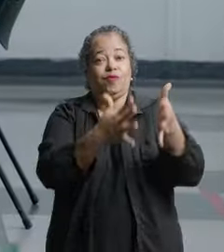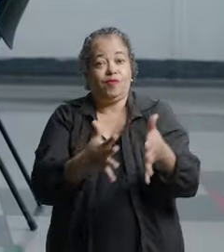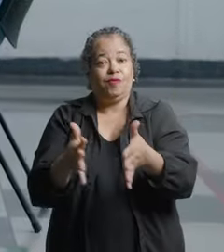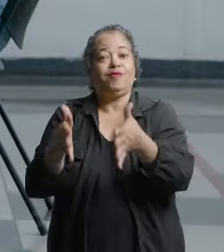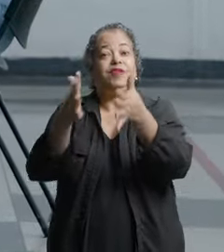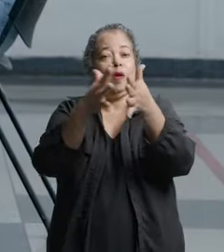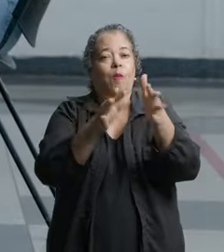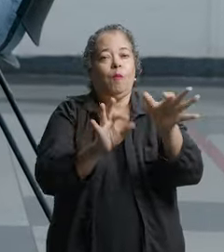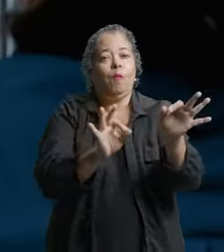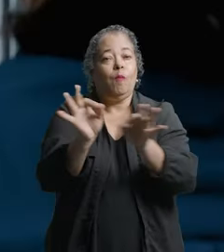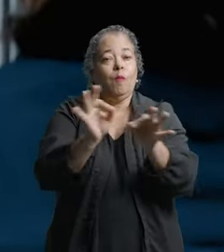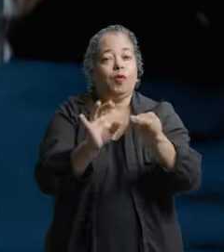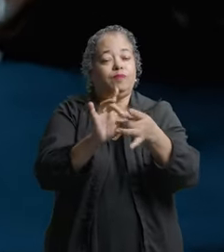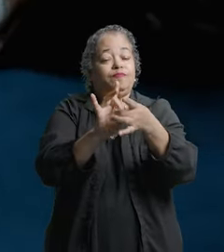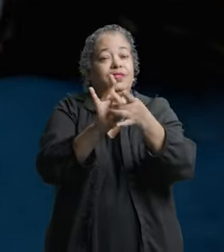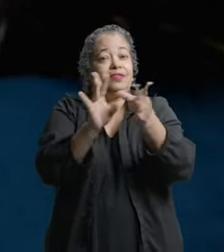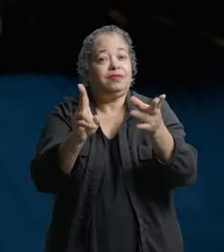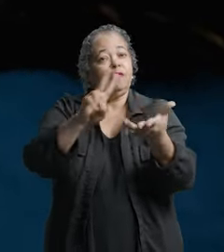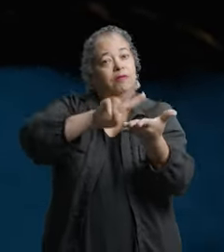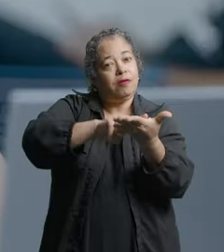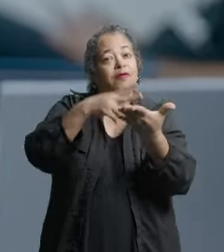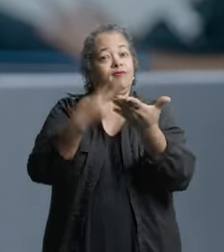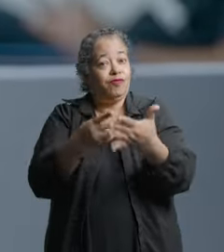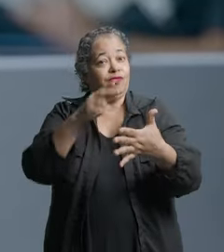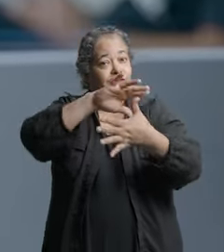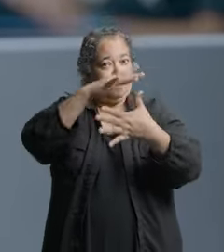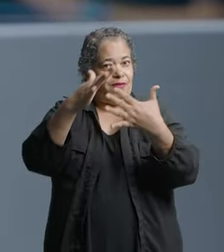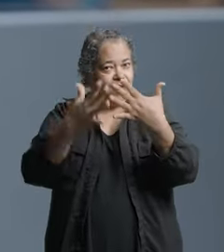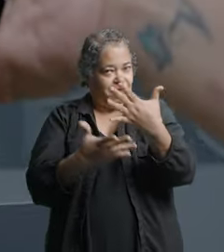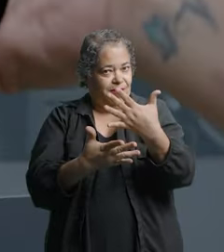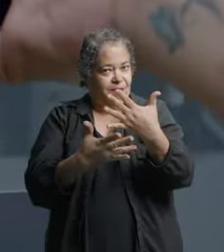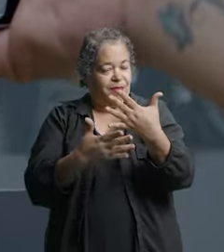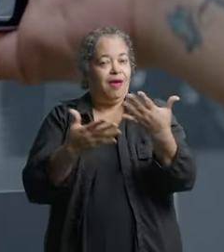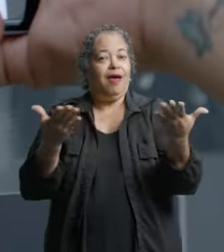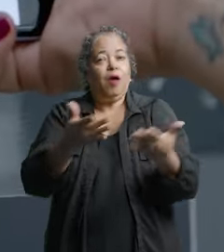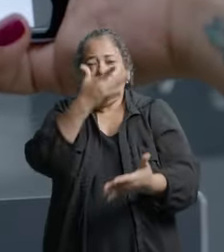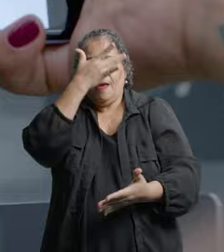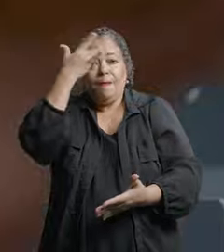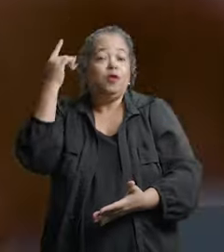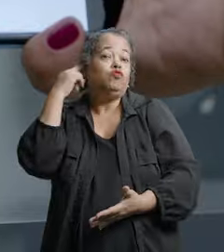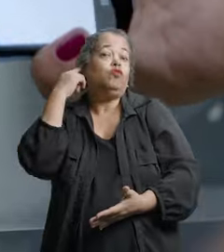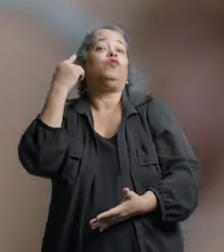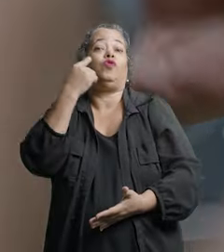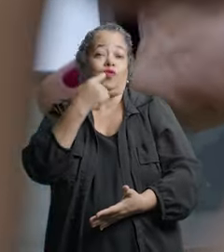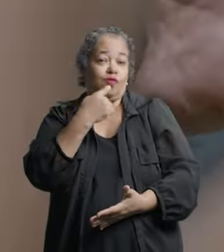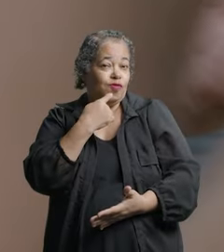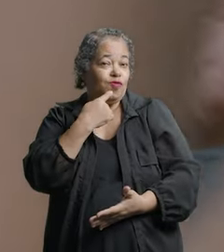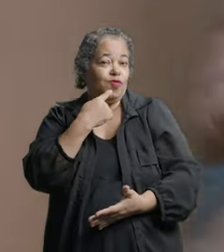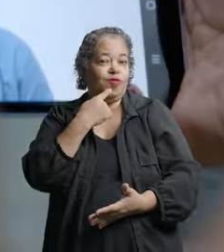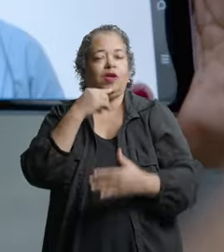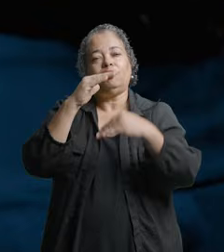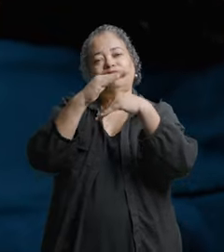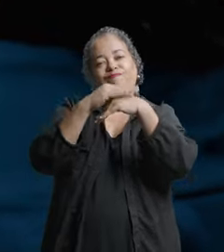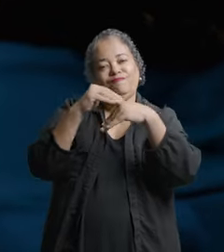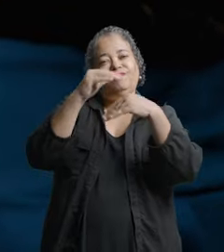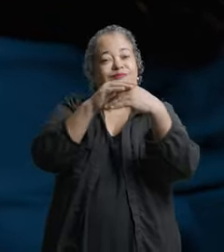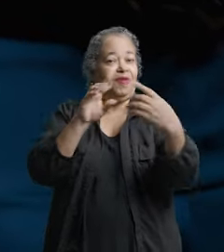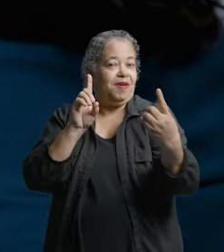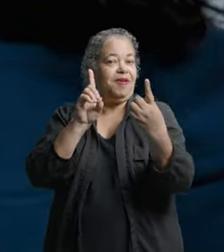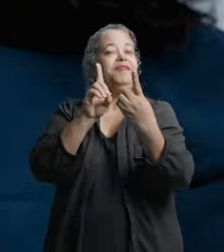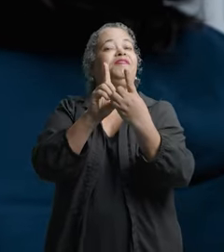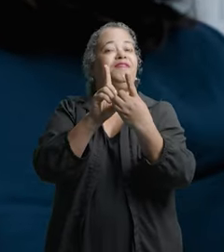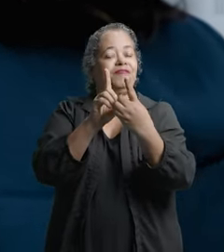Conectam, um programa que oferece tradução em Libras. Com isso, pessoas como a Júlia são entendidas e muito